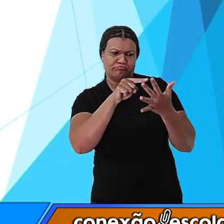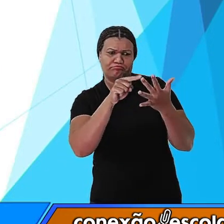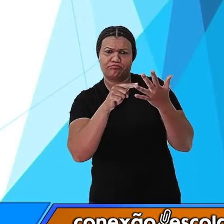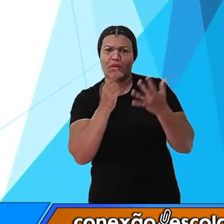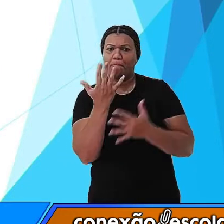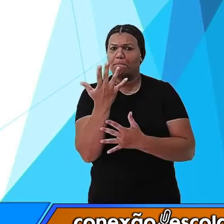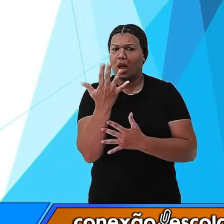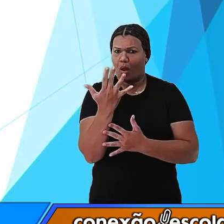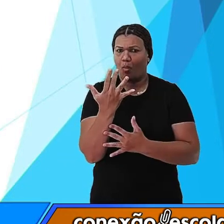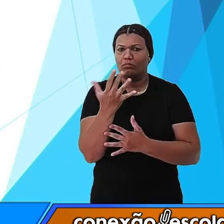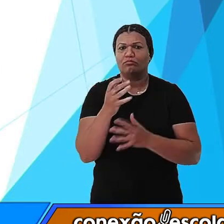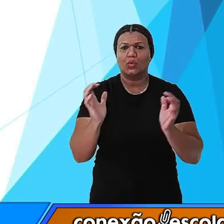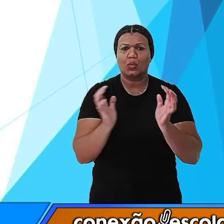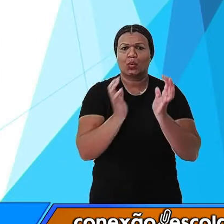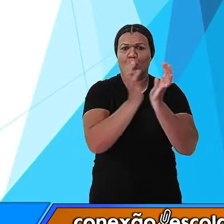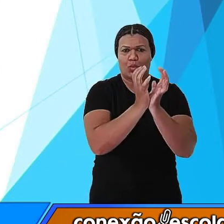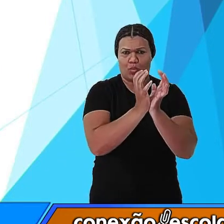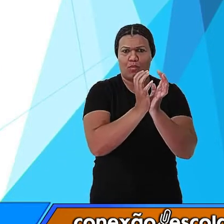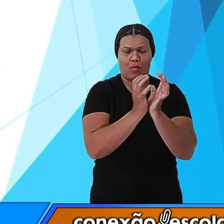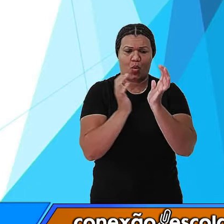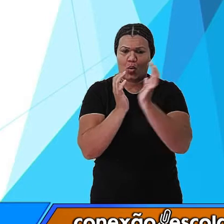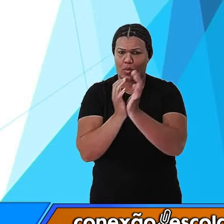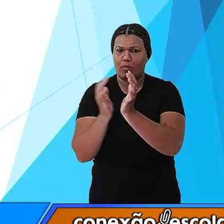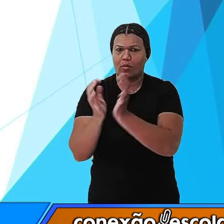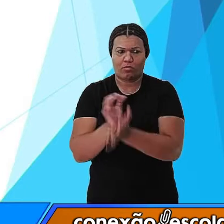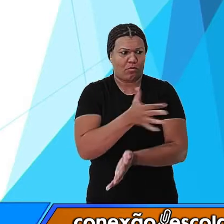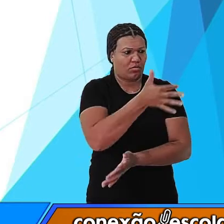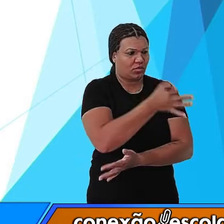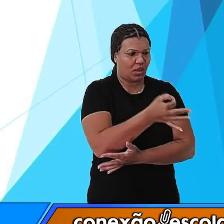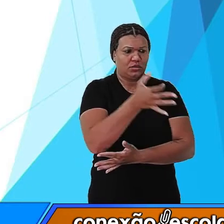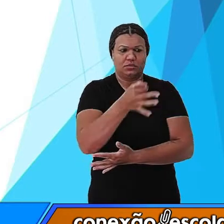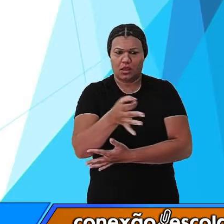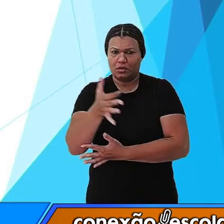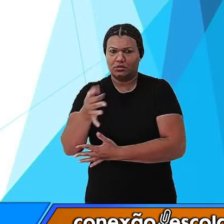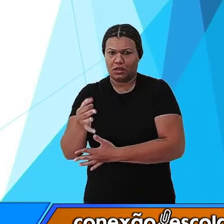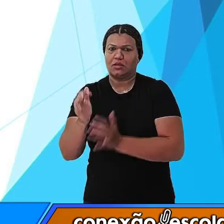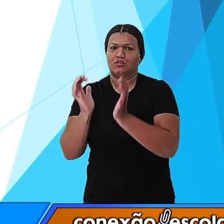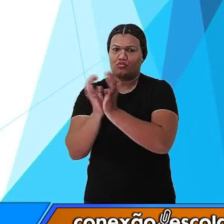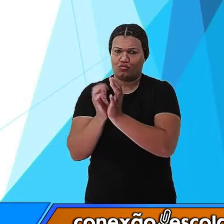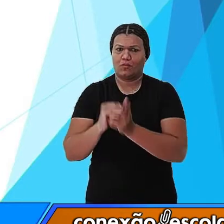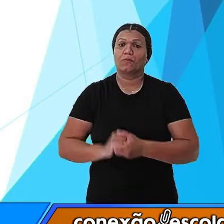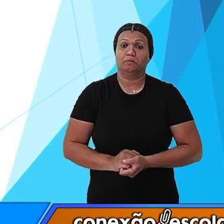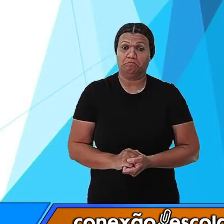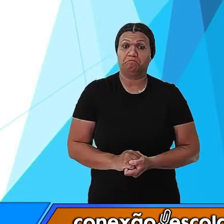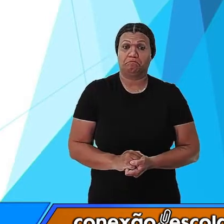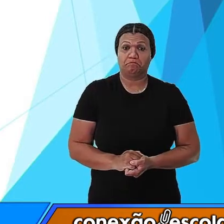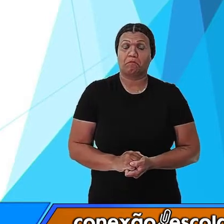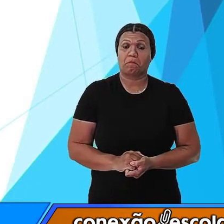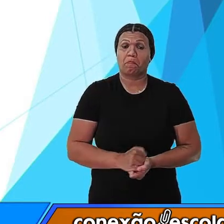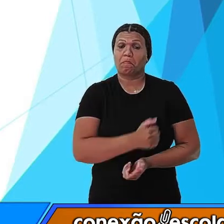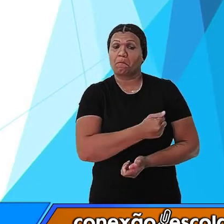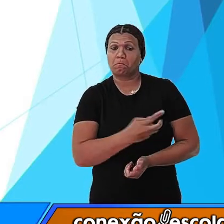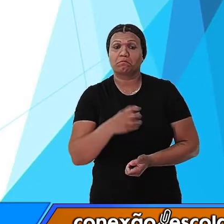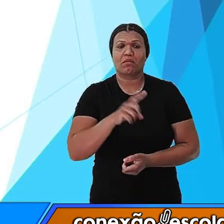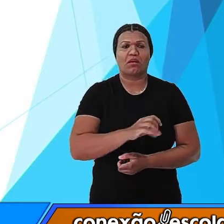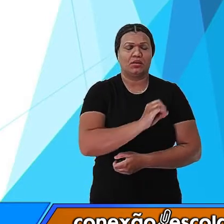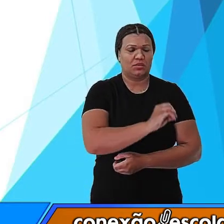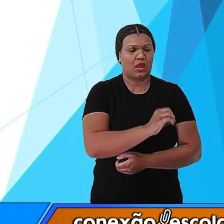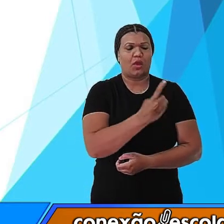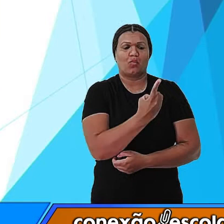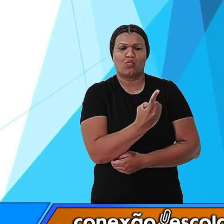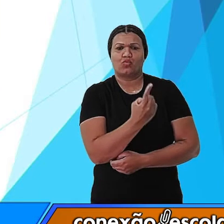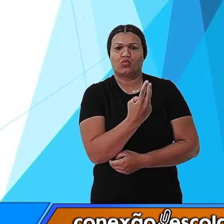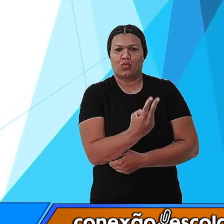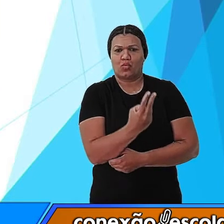são agrupados de 10 em 10. Os algarismos são 0, 1,